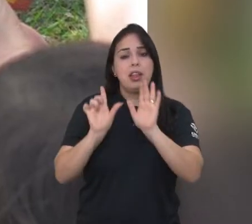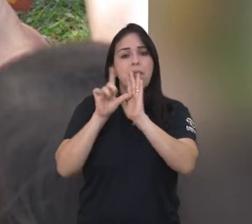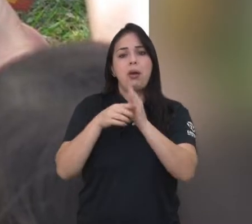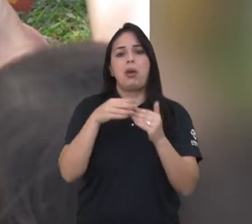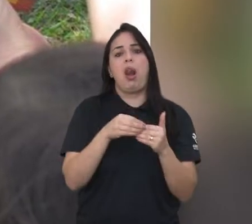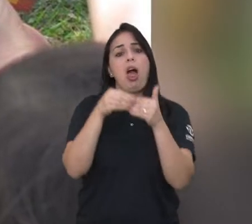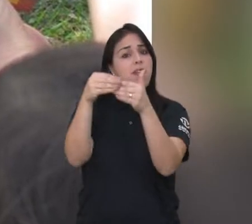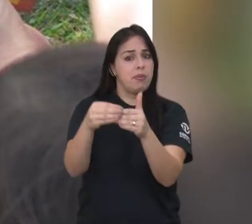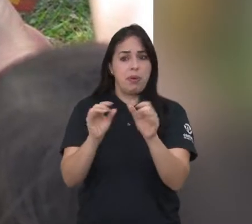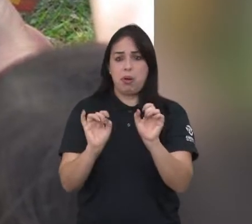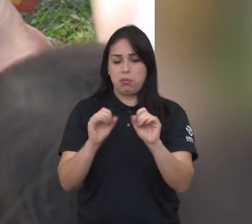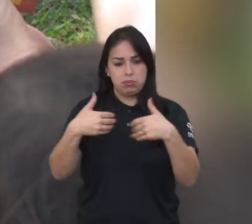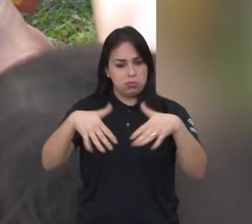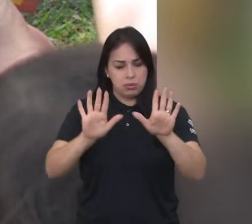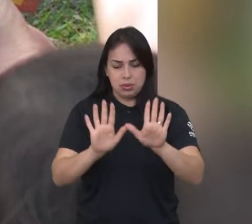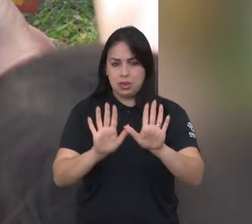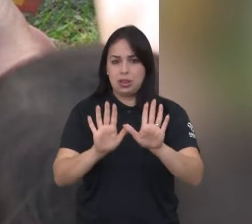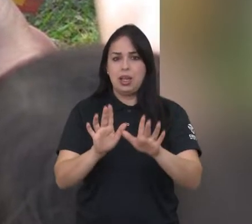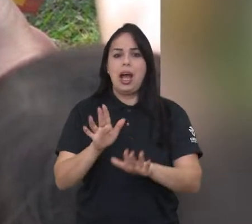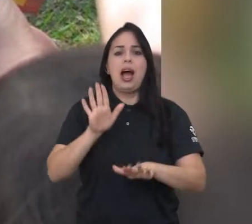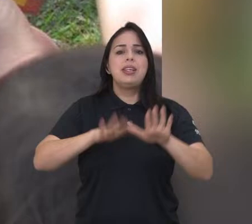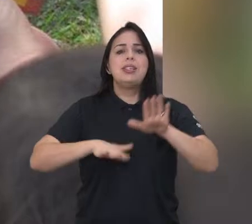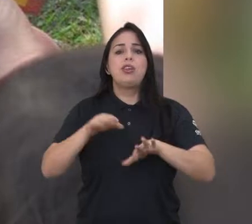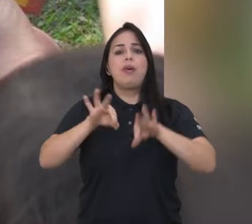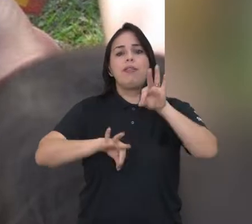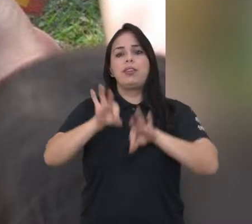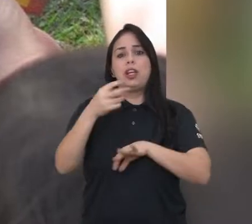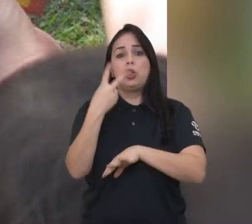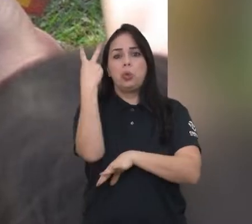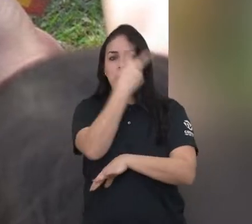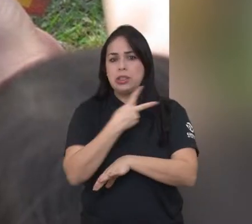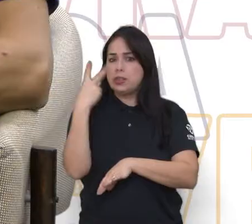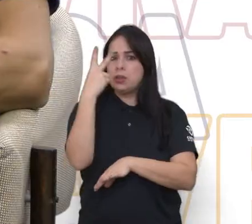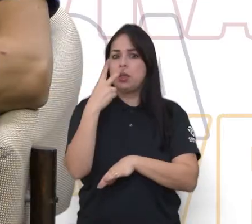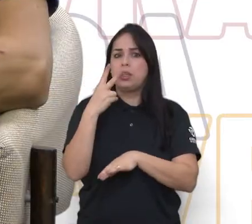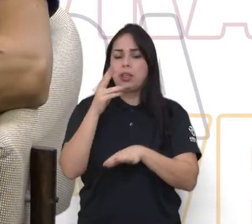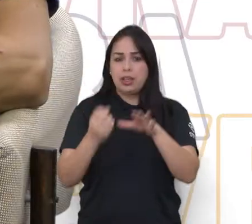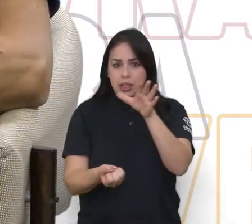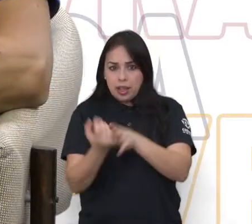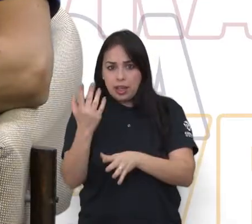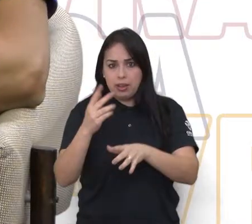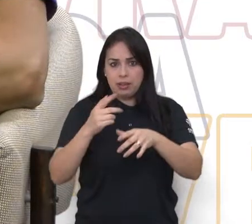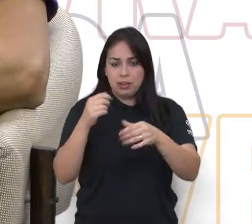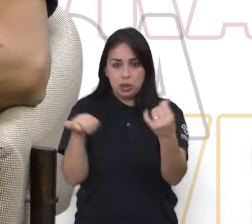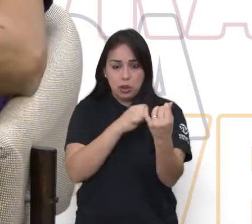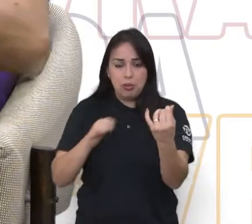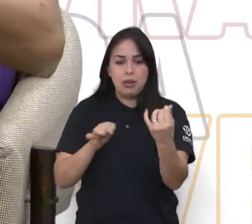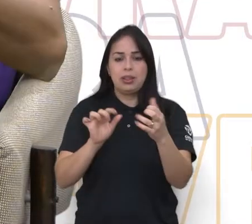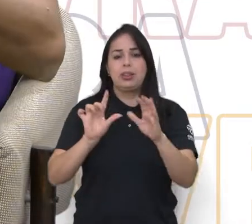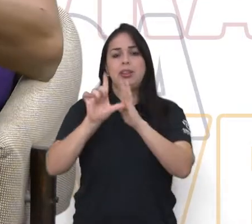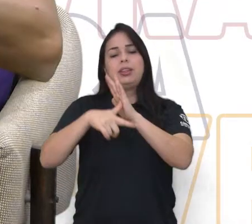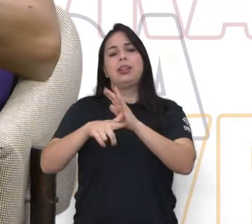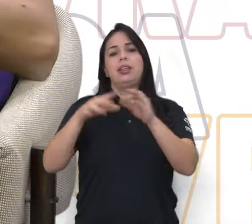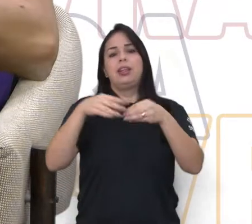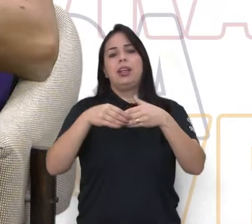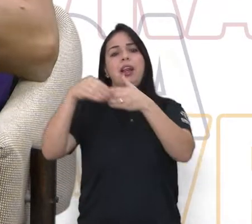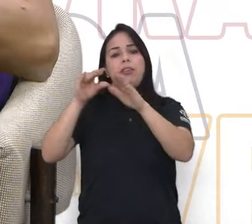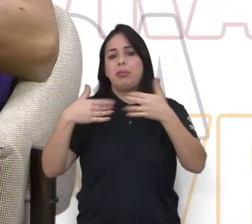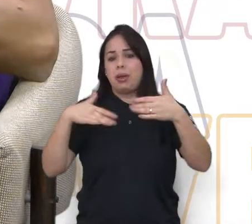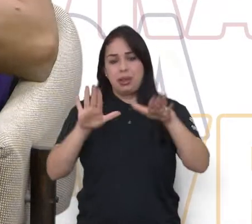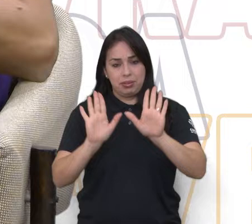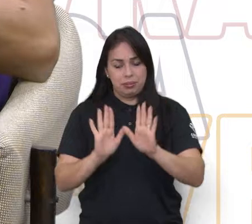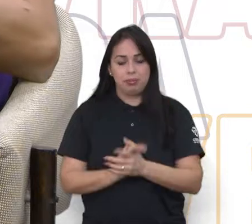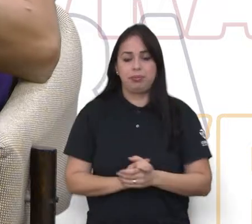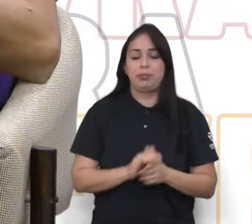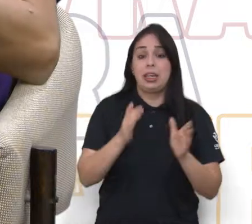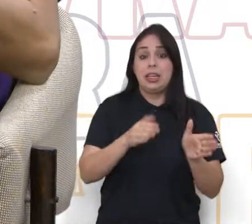saem da oficina, às vezes oficina de 2 horas, já saem com o instrumento musical e já levam para casa. Quando os instrumentos são